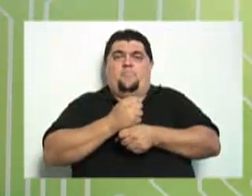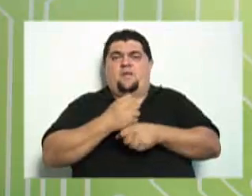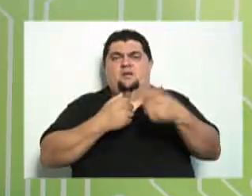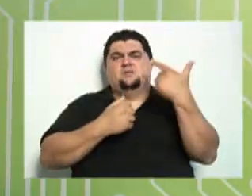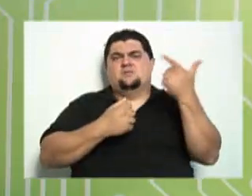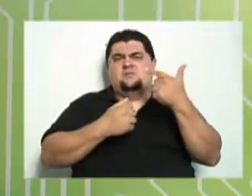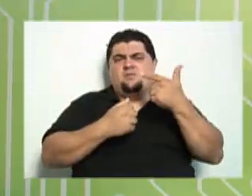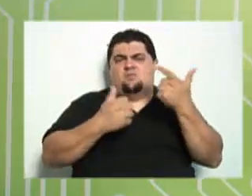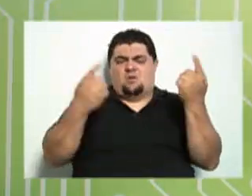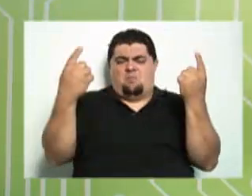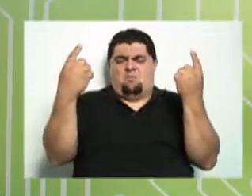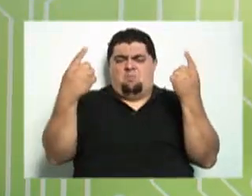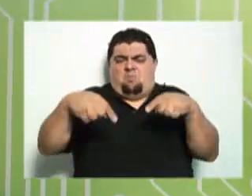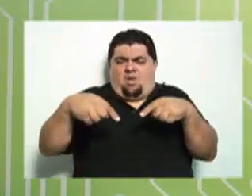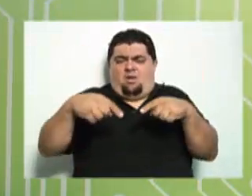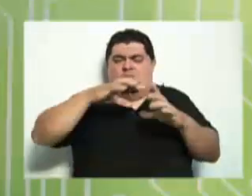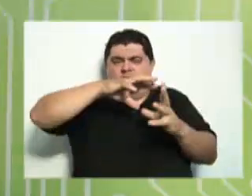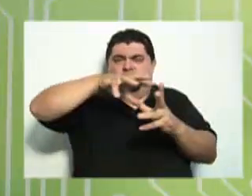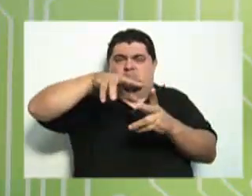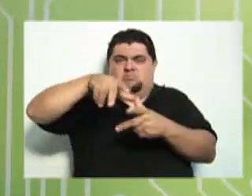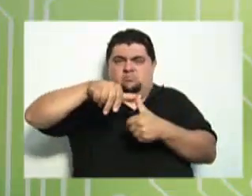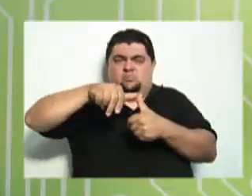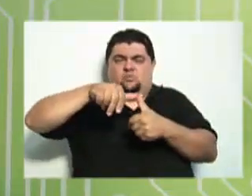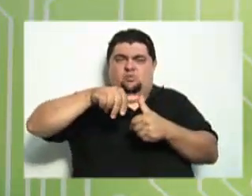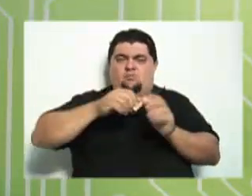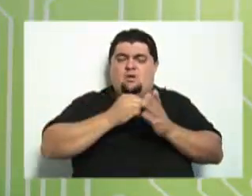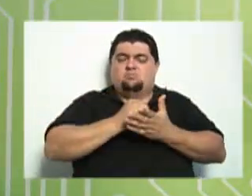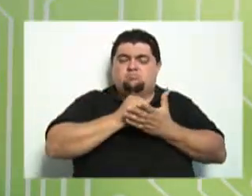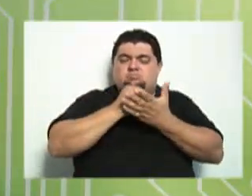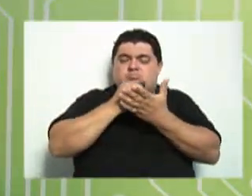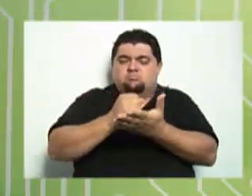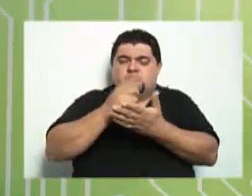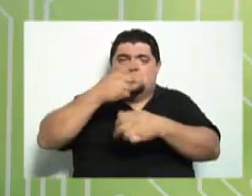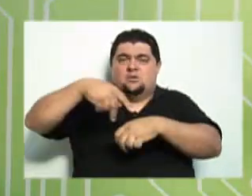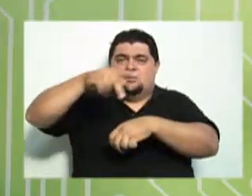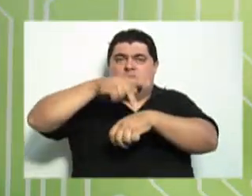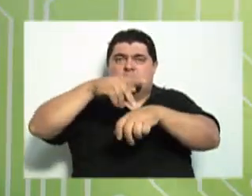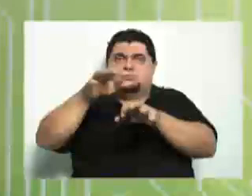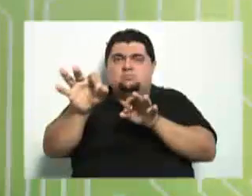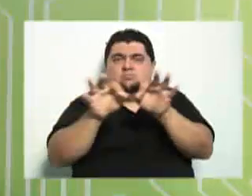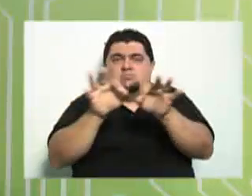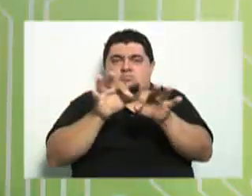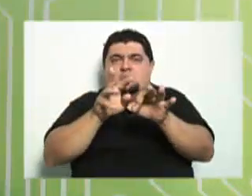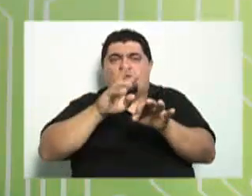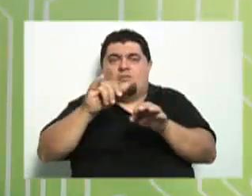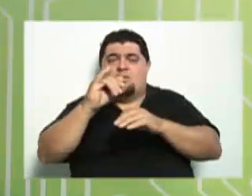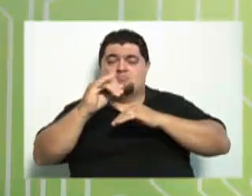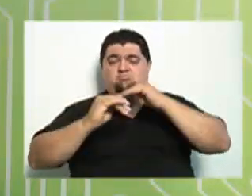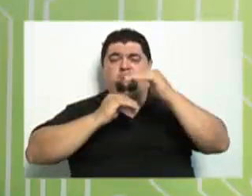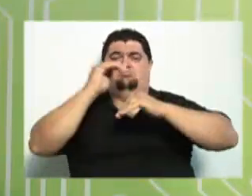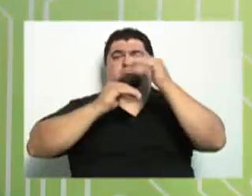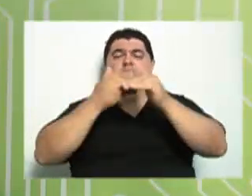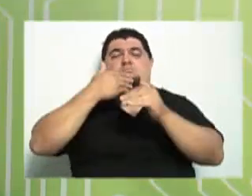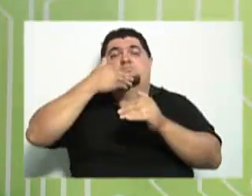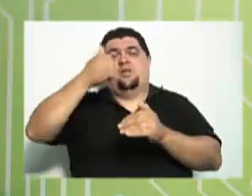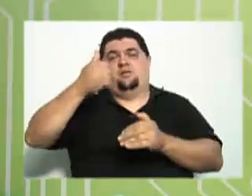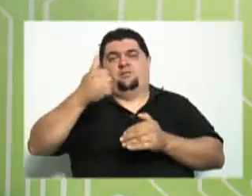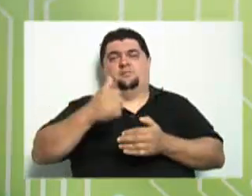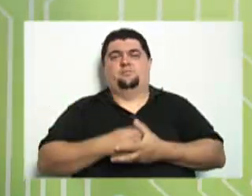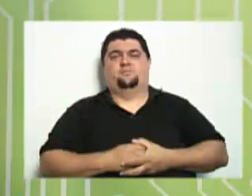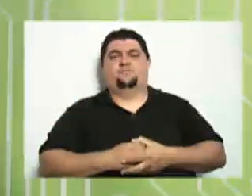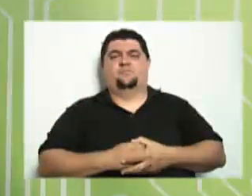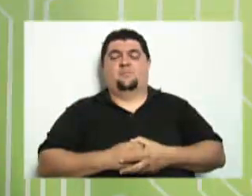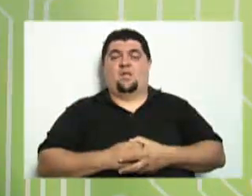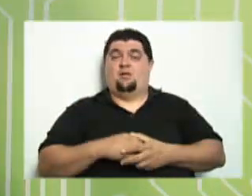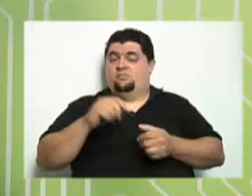o mundo está se reconstruindo. E ela vai ajudar os países a rumar por um caminho mais desenvolvido. E para medir